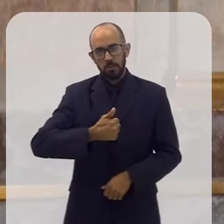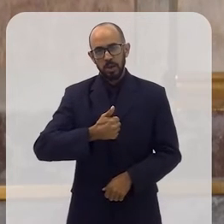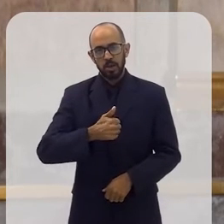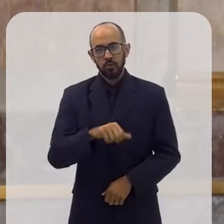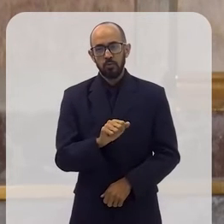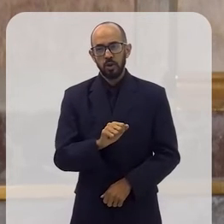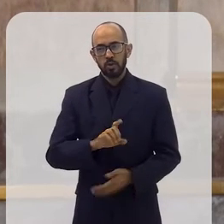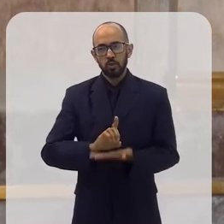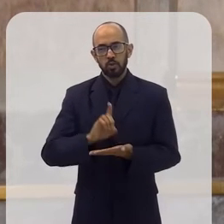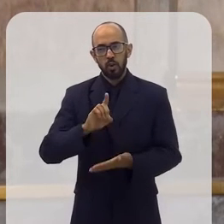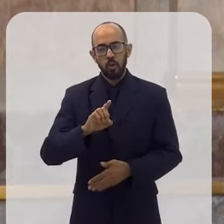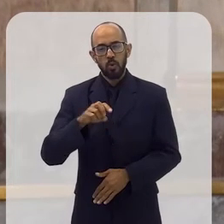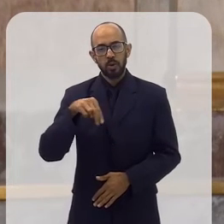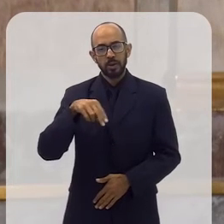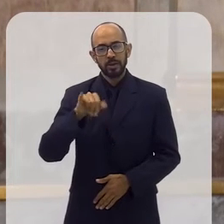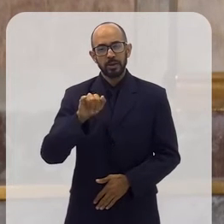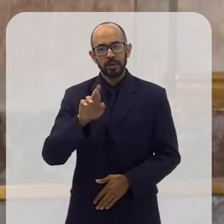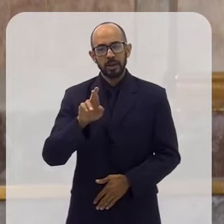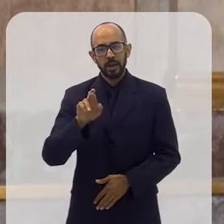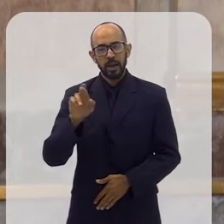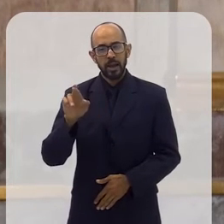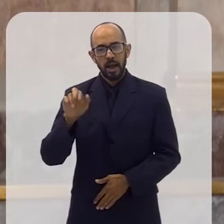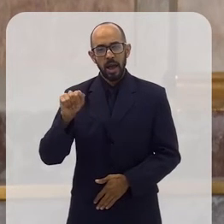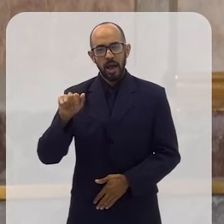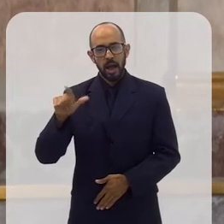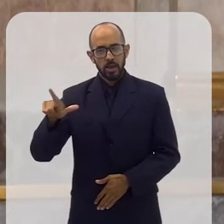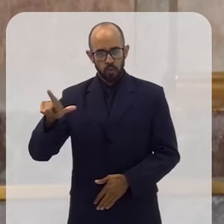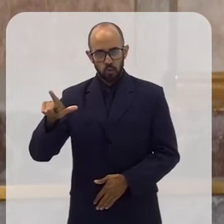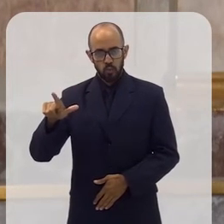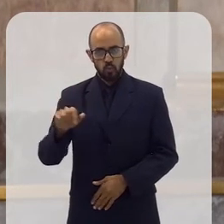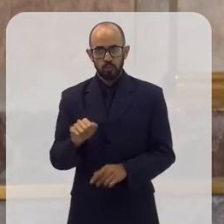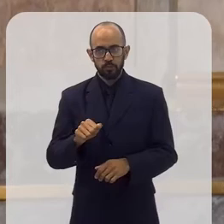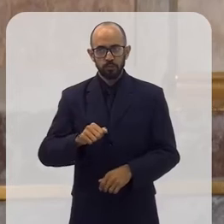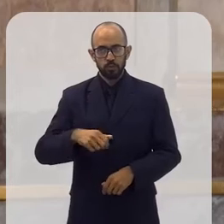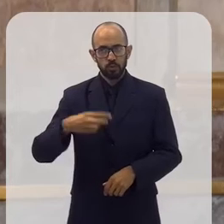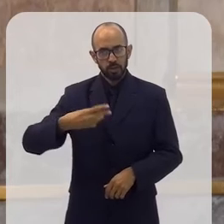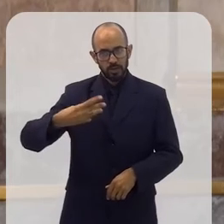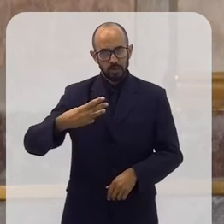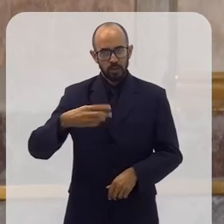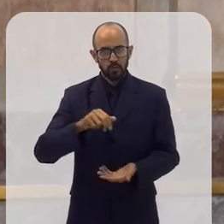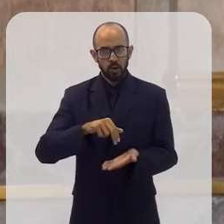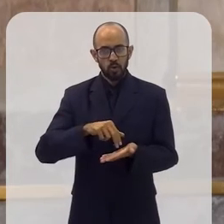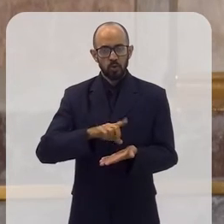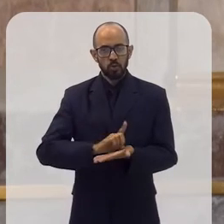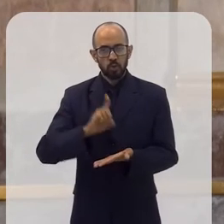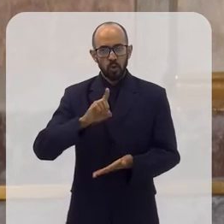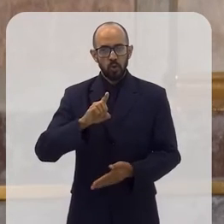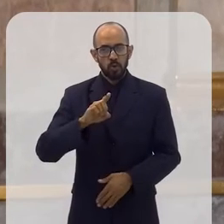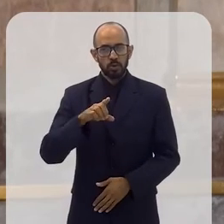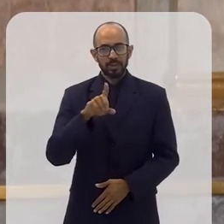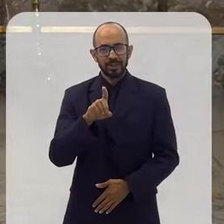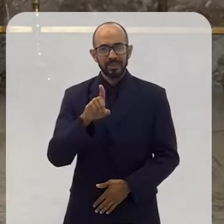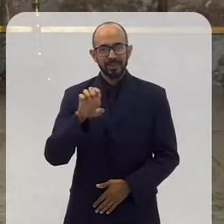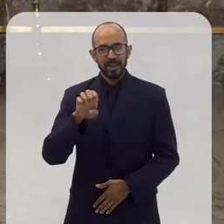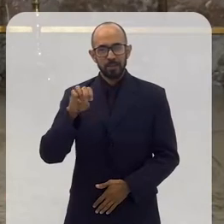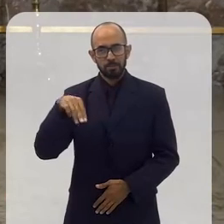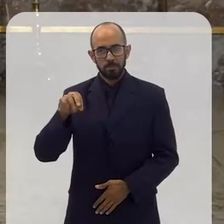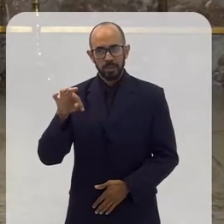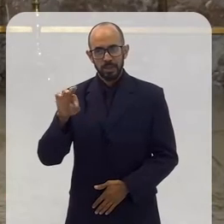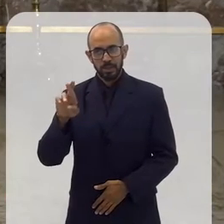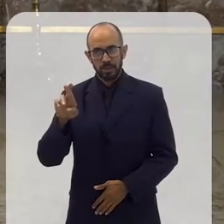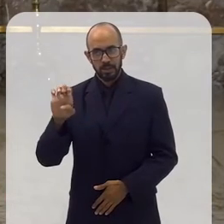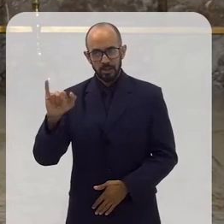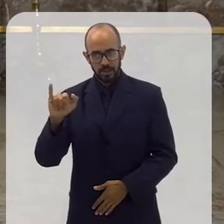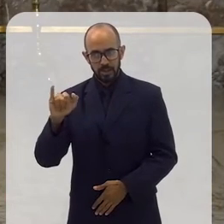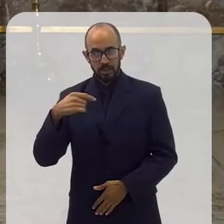foi o Dom Mikhail Shahin, e o terceiro foi Dom Dmitry Hosni, eu estou